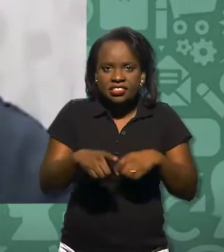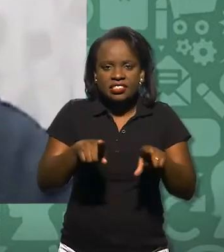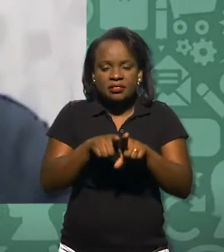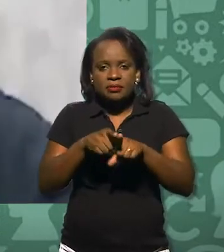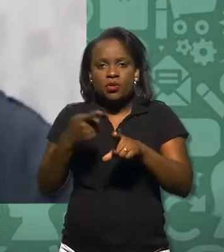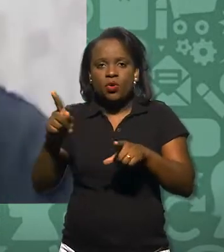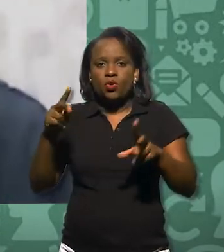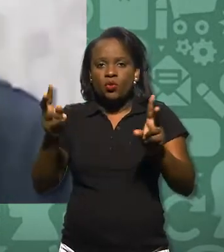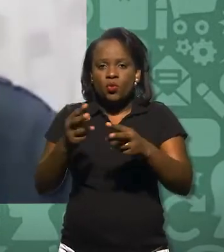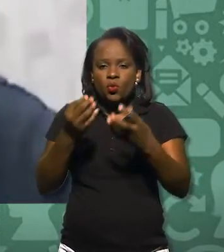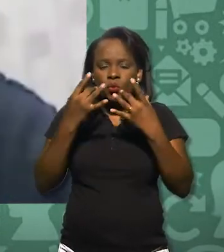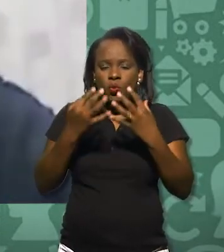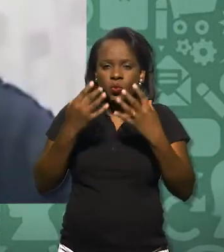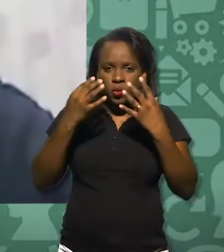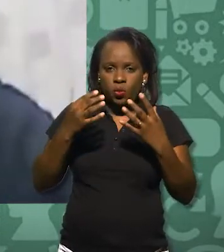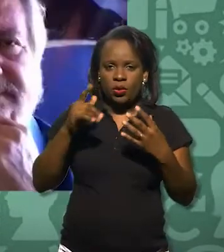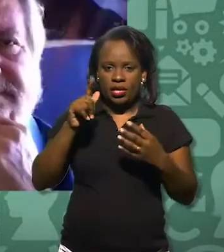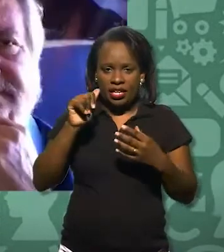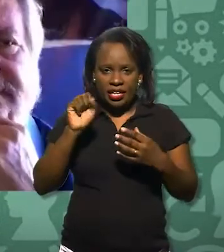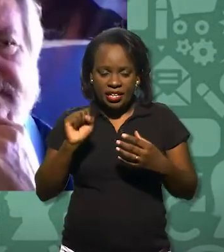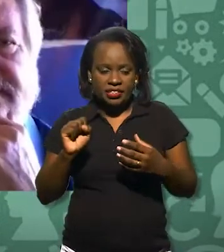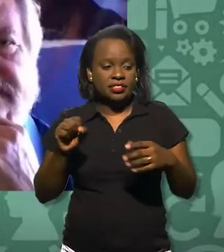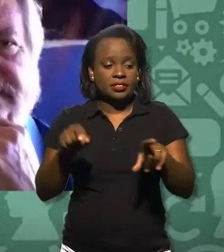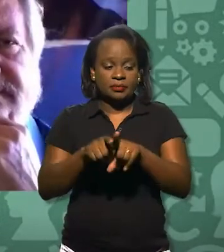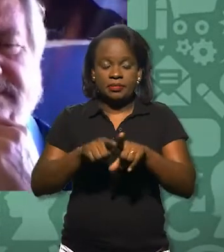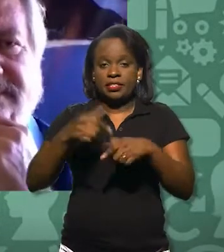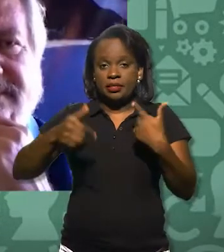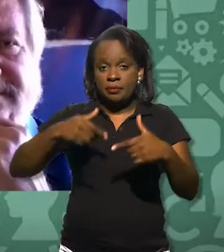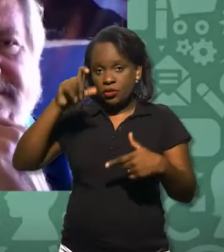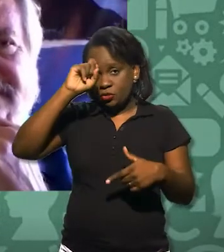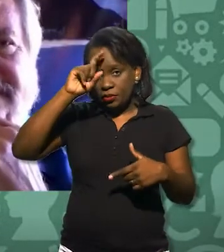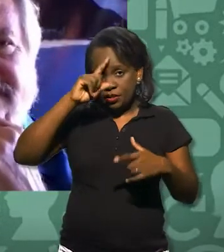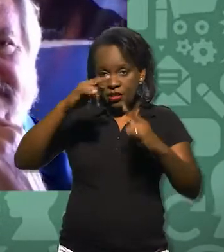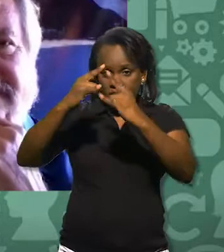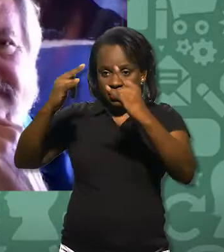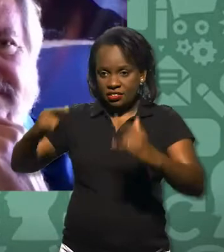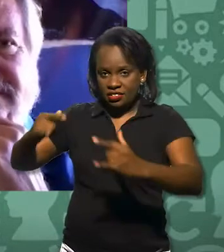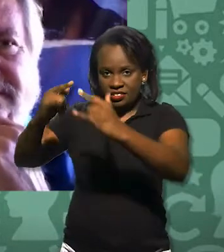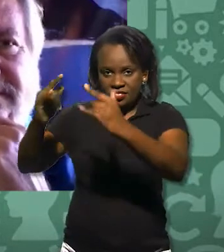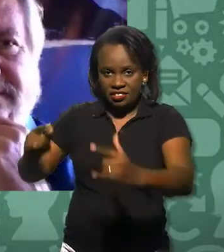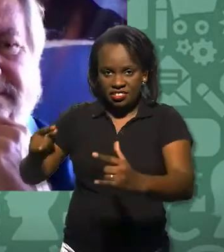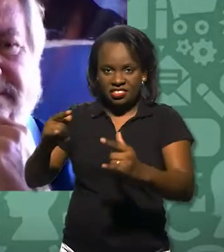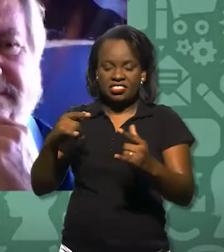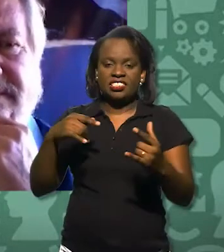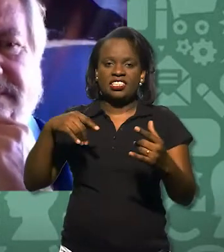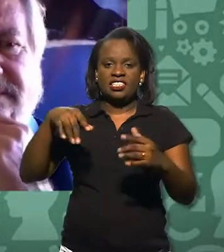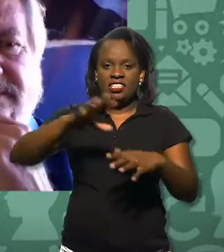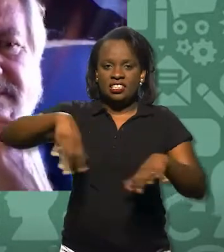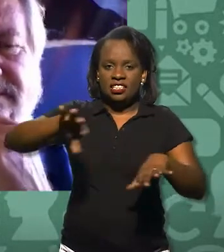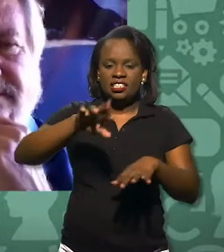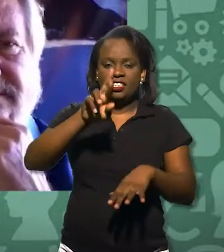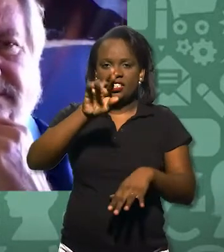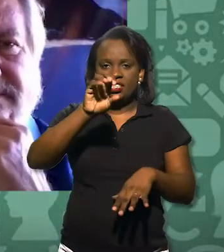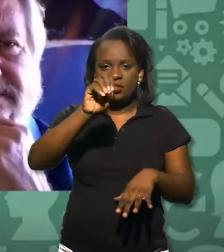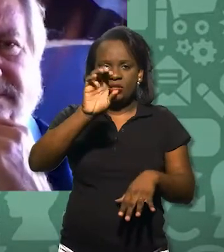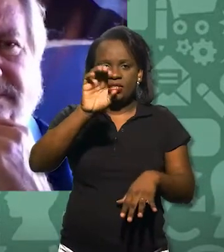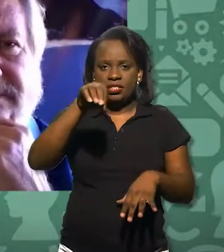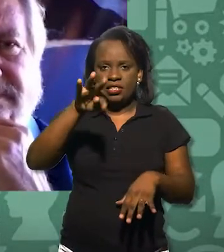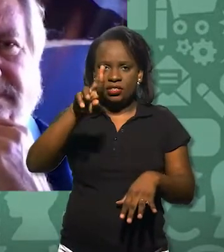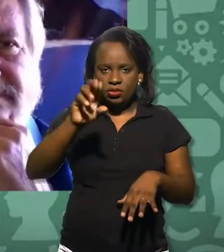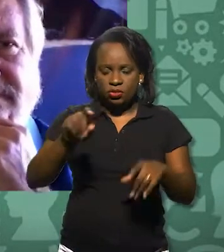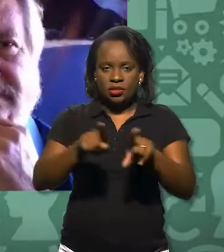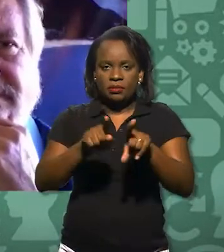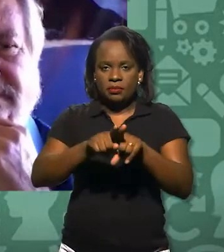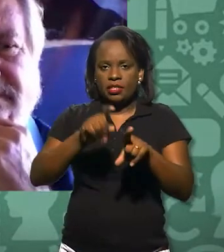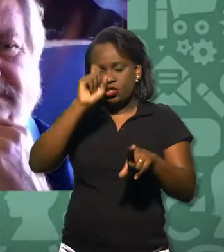de outros vapores. E os garis que estão trabalhando nos hospitais de campanha, no hospital de campanha, no Rio Centro, e os garis dos